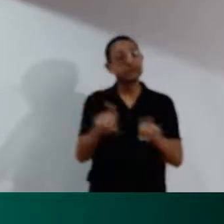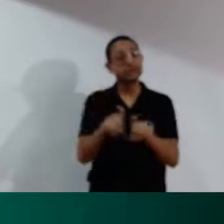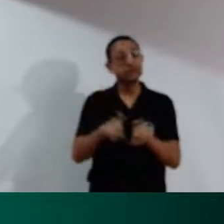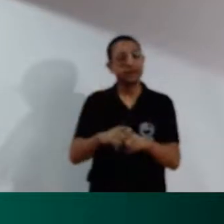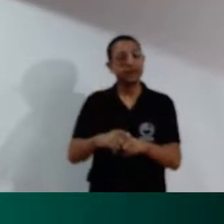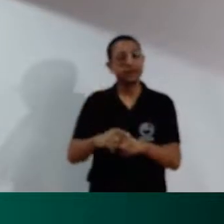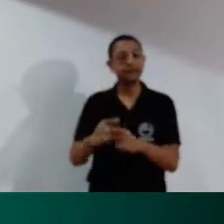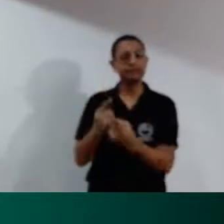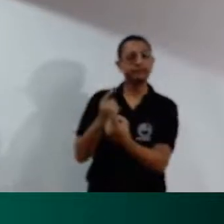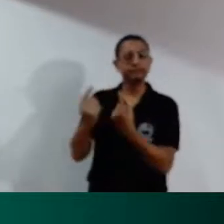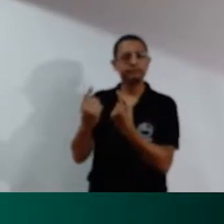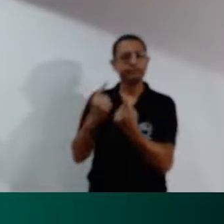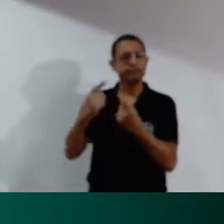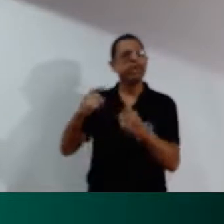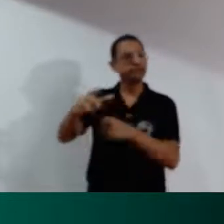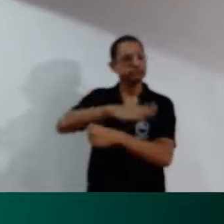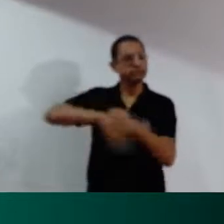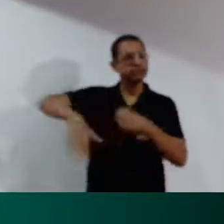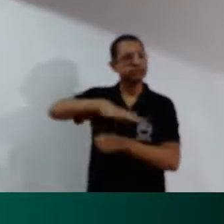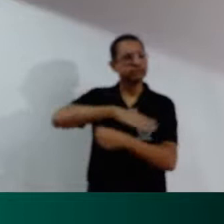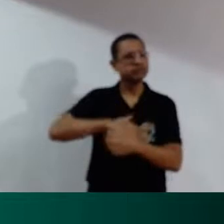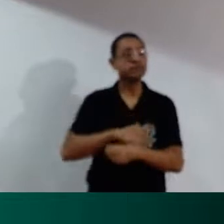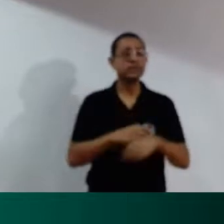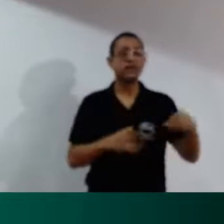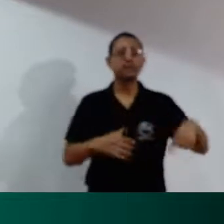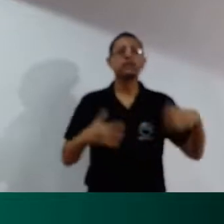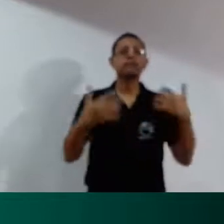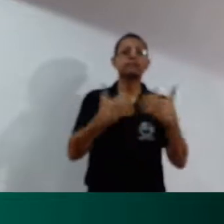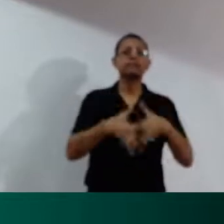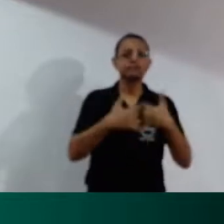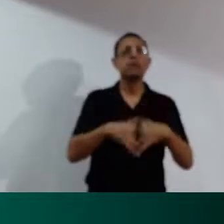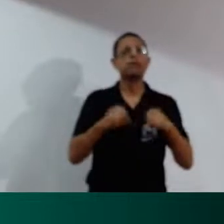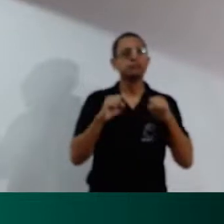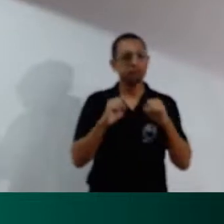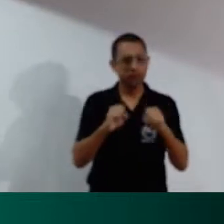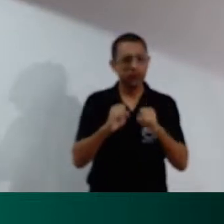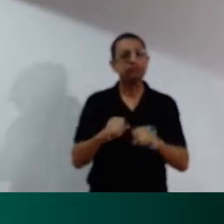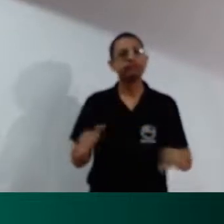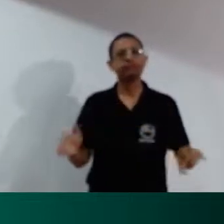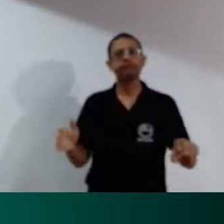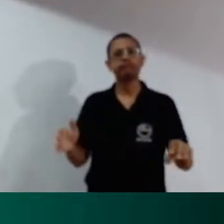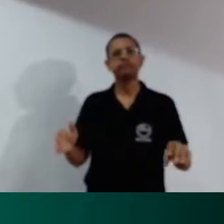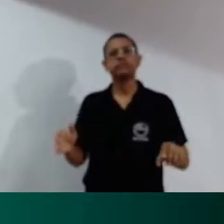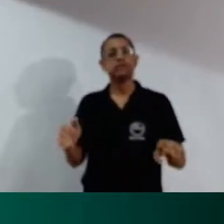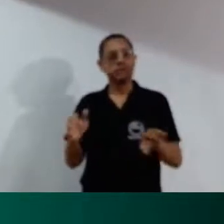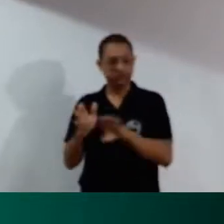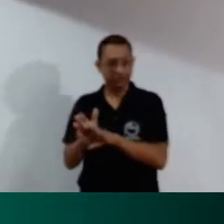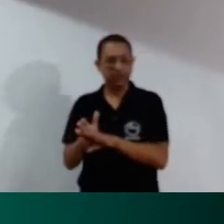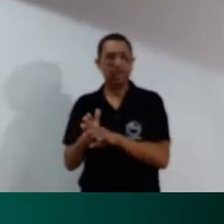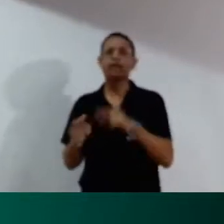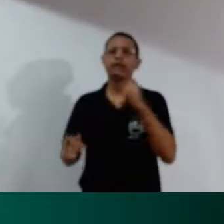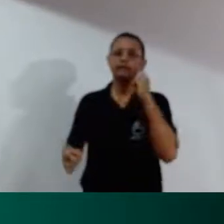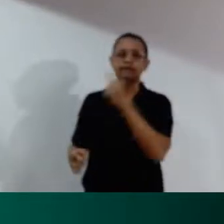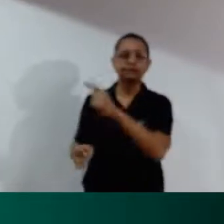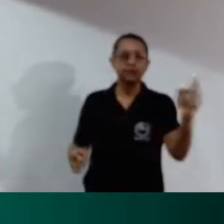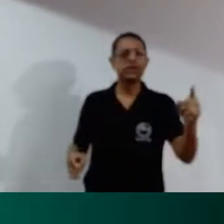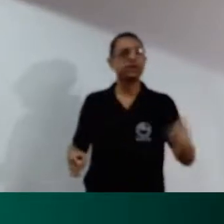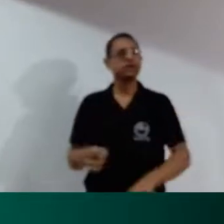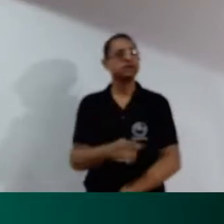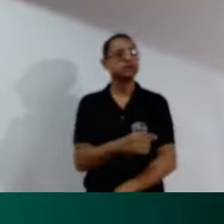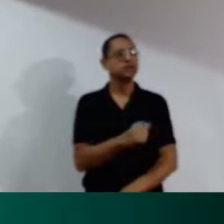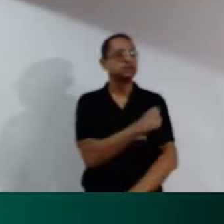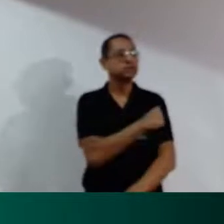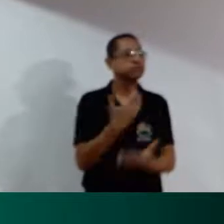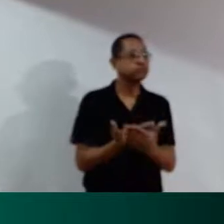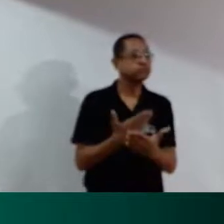que a nossa instituição Federal possa chegar e que vocês estudantes do IFCE posso já praticar as